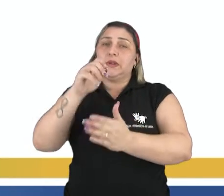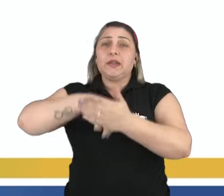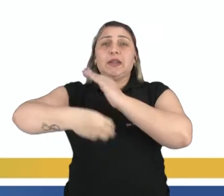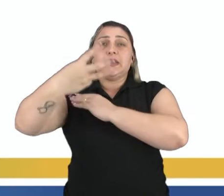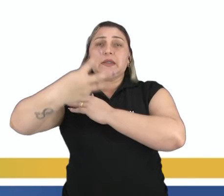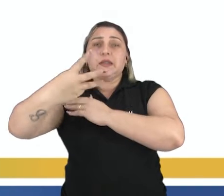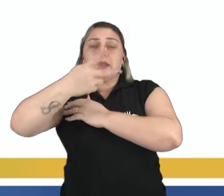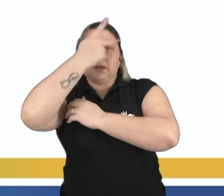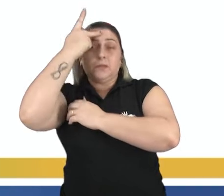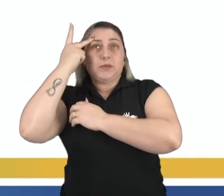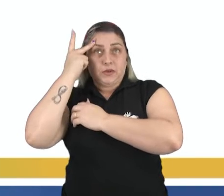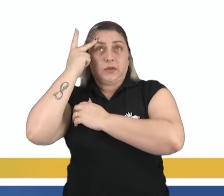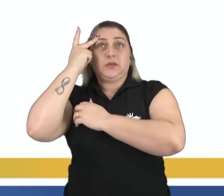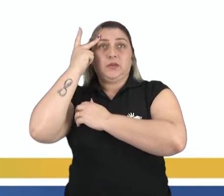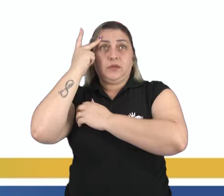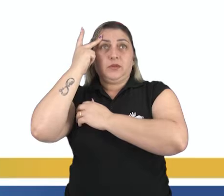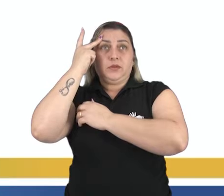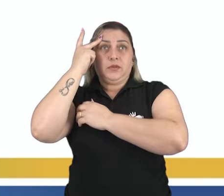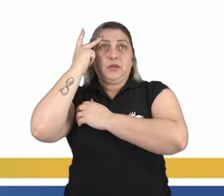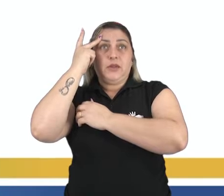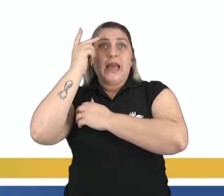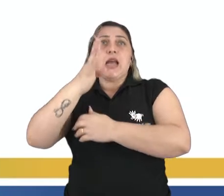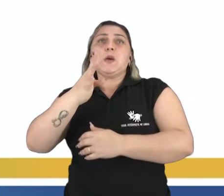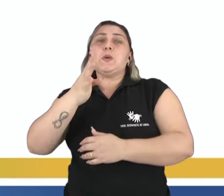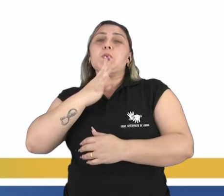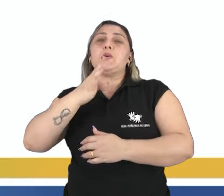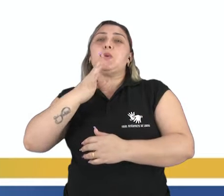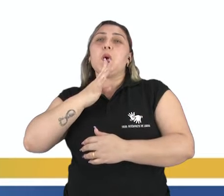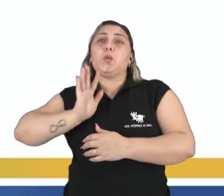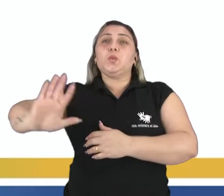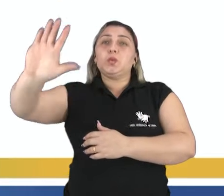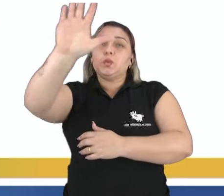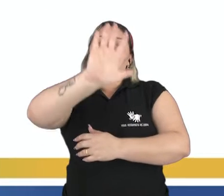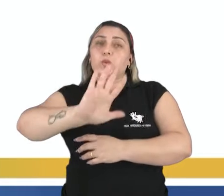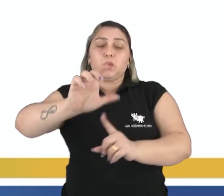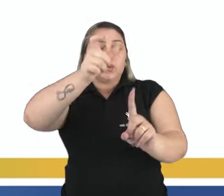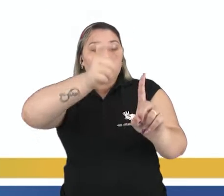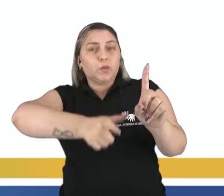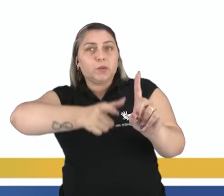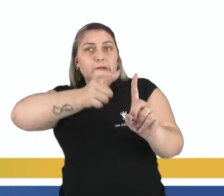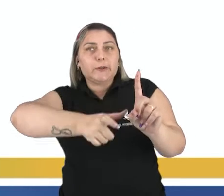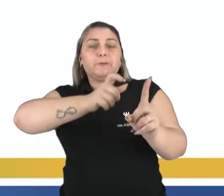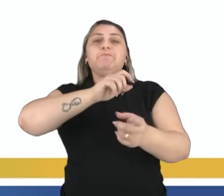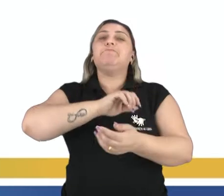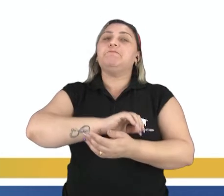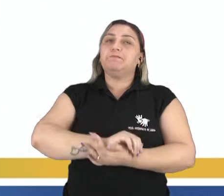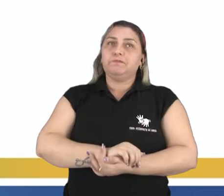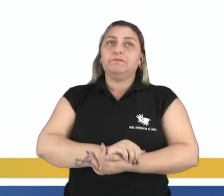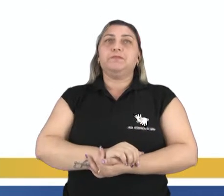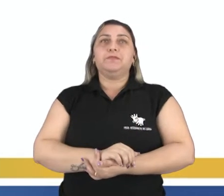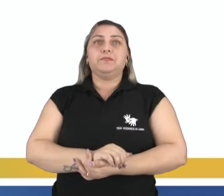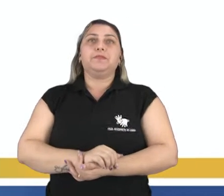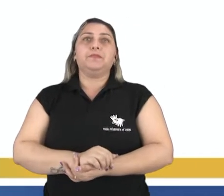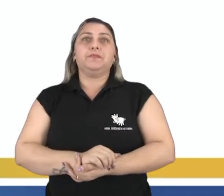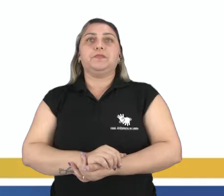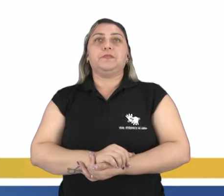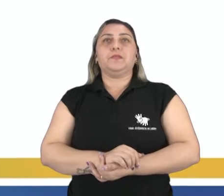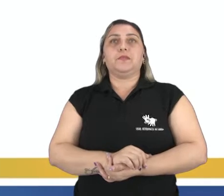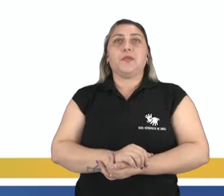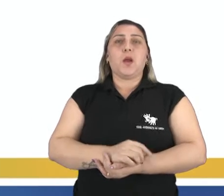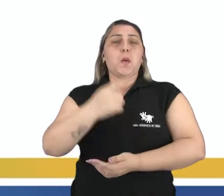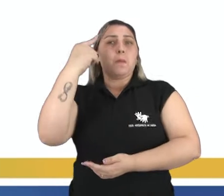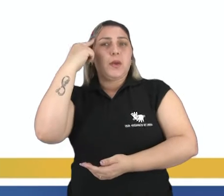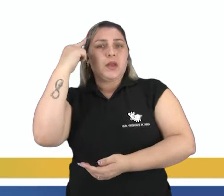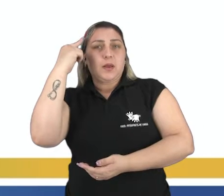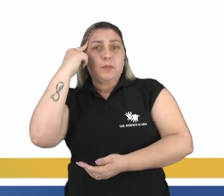terceira pessoa, tá? Dentro da terceira pessoa. Ele, por exemplo, né? Que tem conhecimento total das personagens. Então